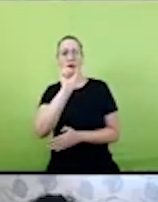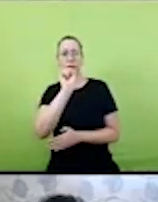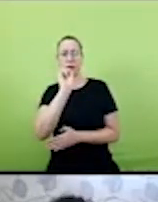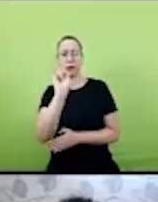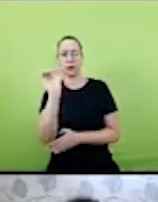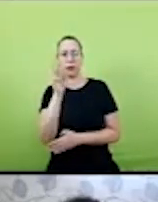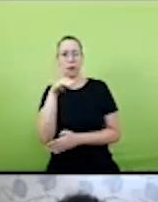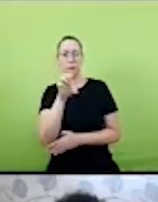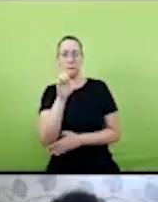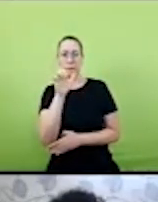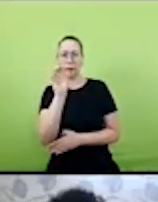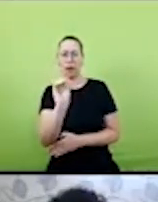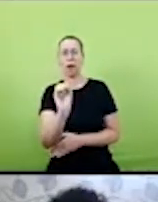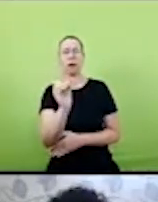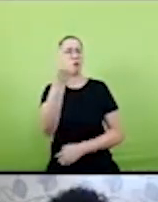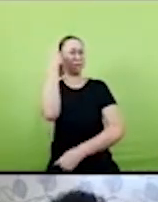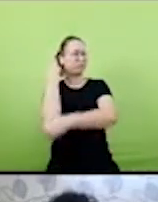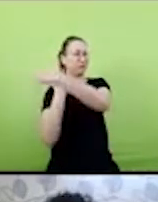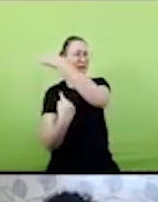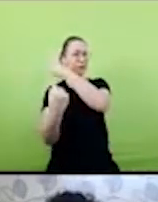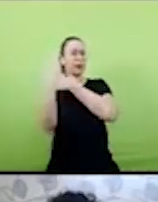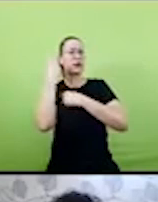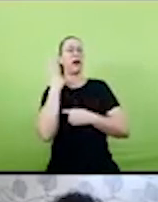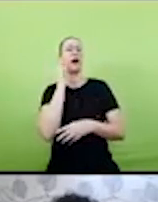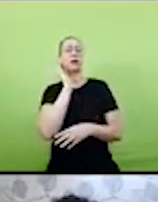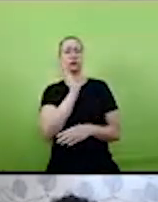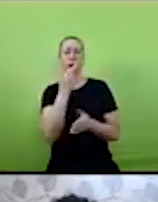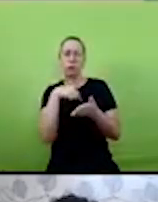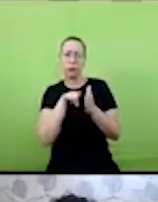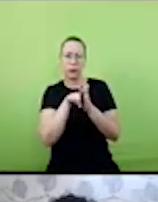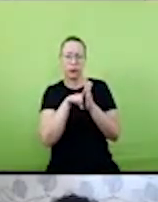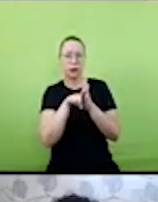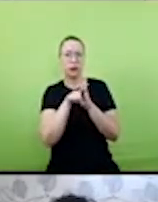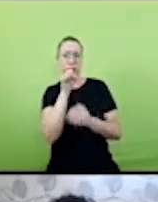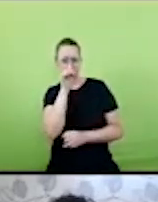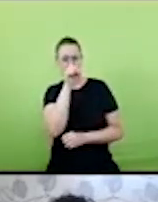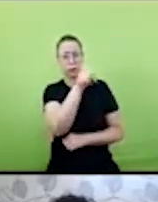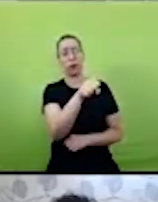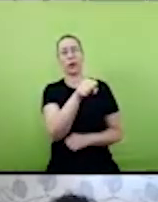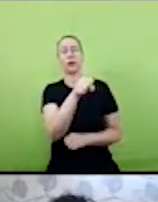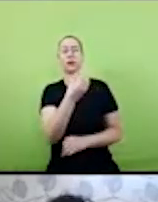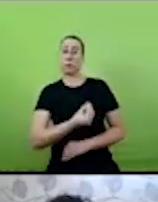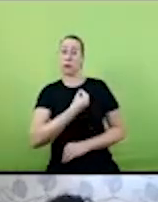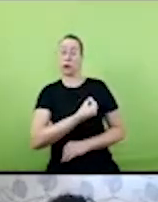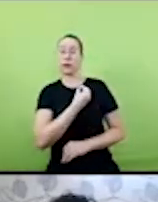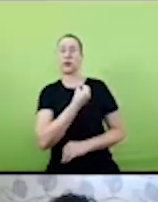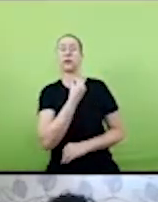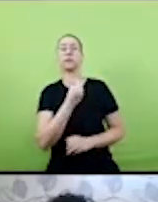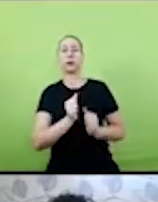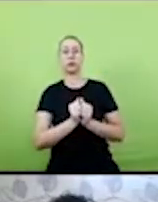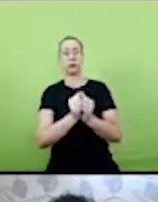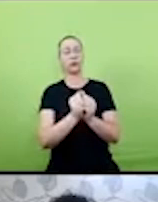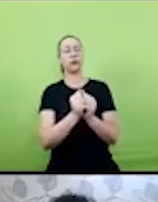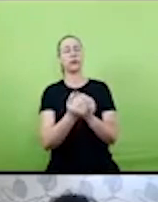algumas décadas esse levantamento da violência, participou de toda a articulação para a criação da Lei Maria da Penha, também junto com o